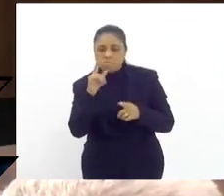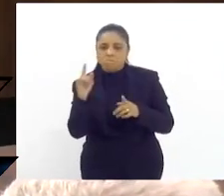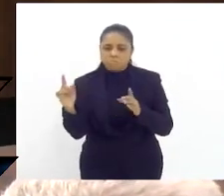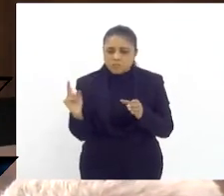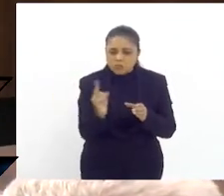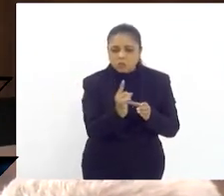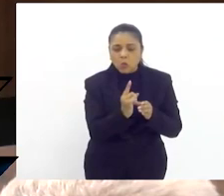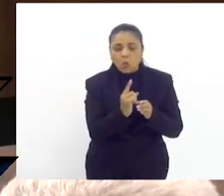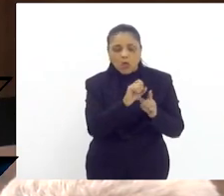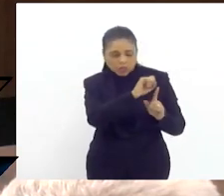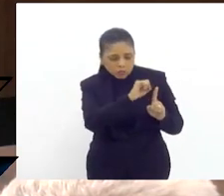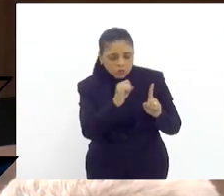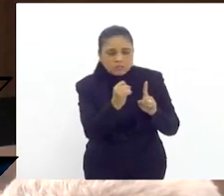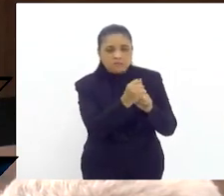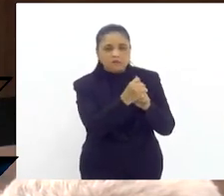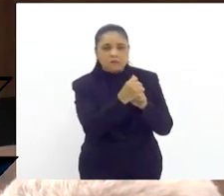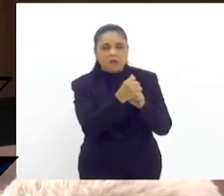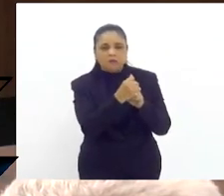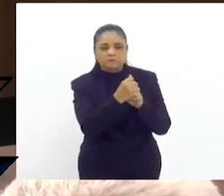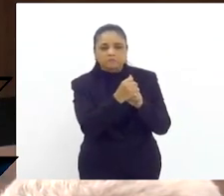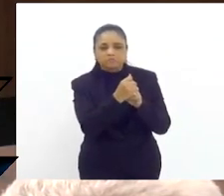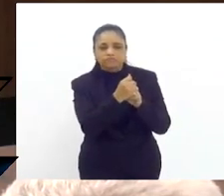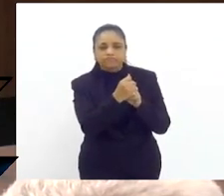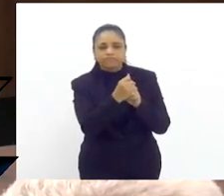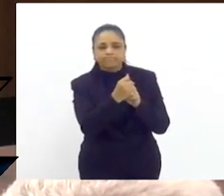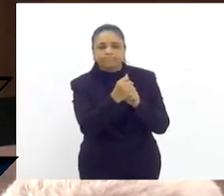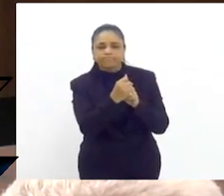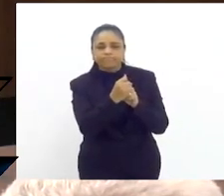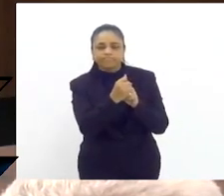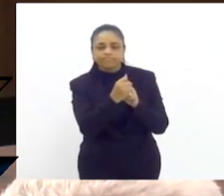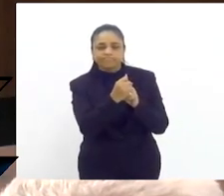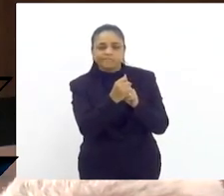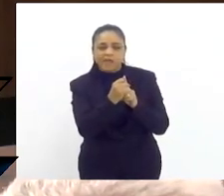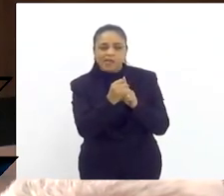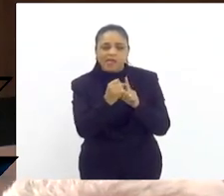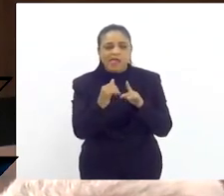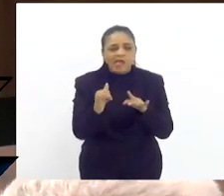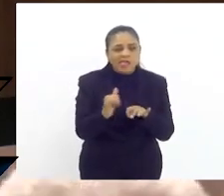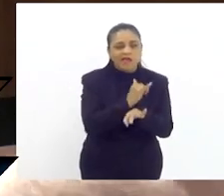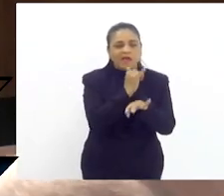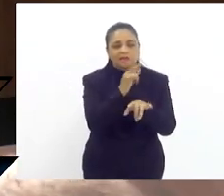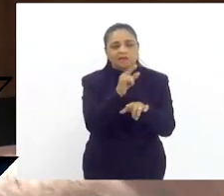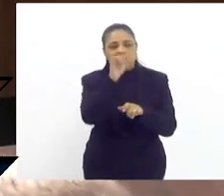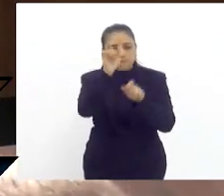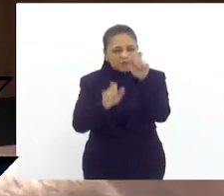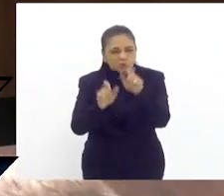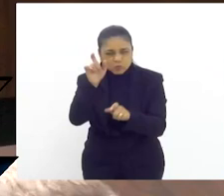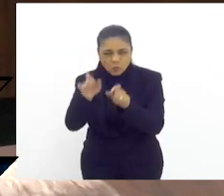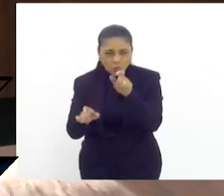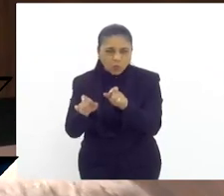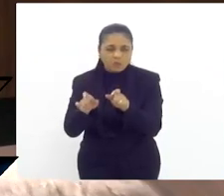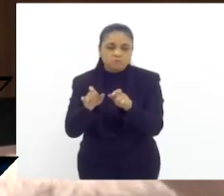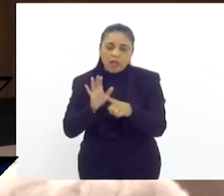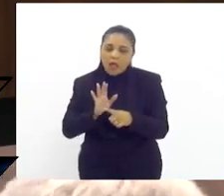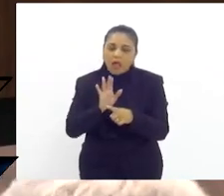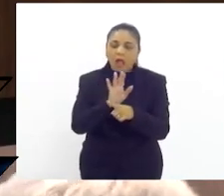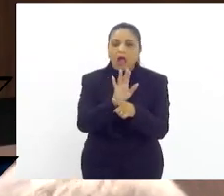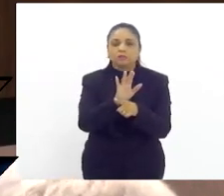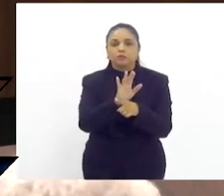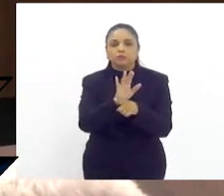na sociedade hoje fazendo esse link enganando as pessoas de bem para ajudar essas ONG